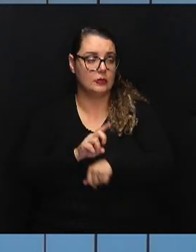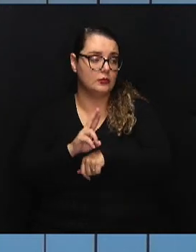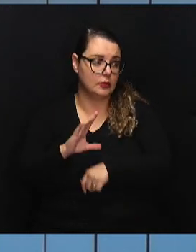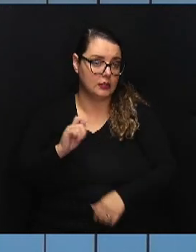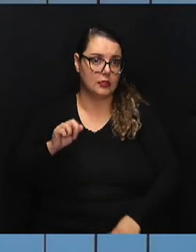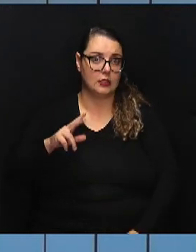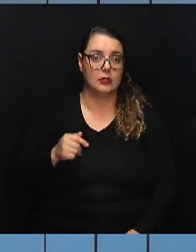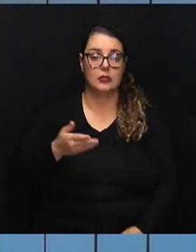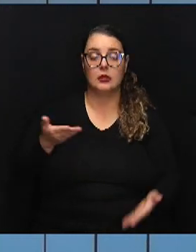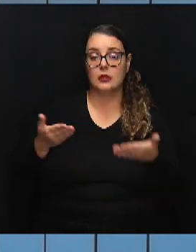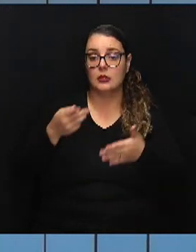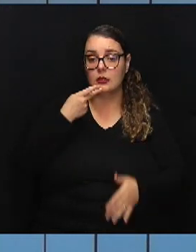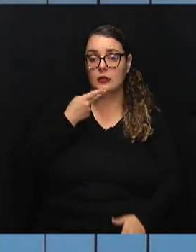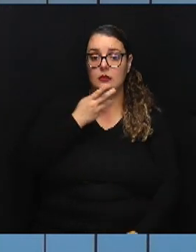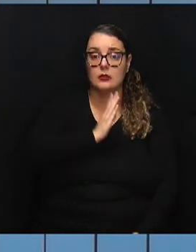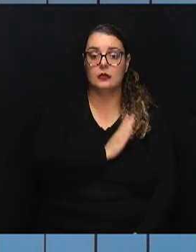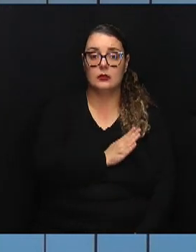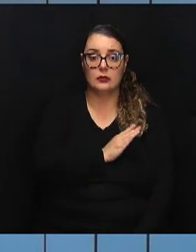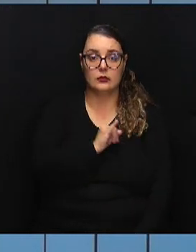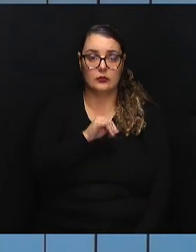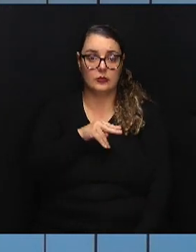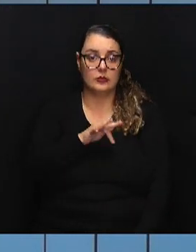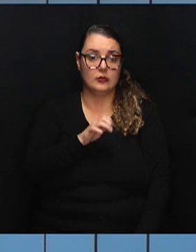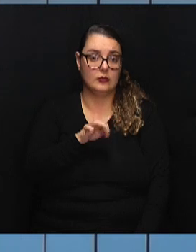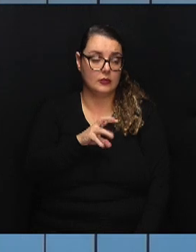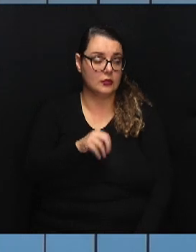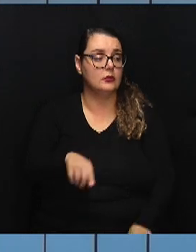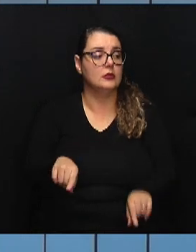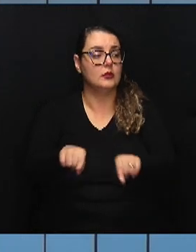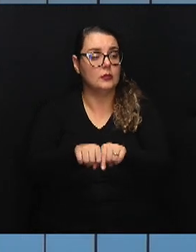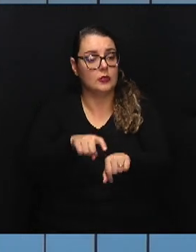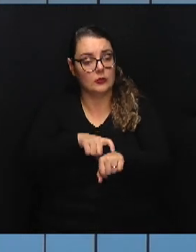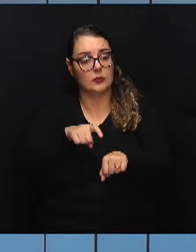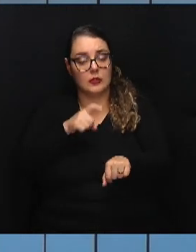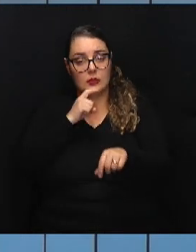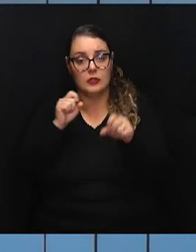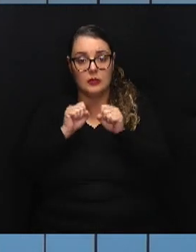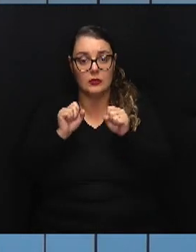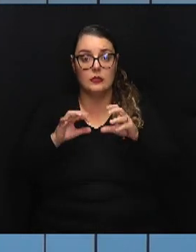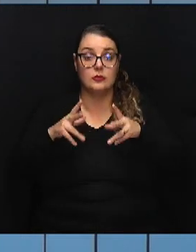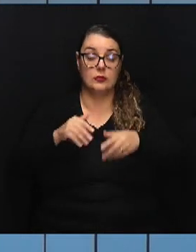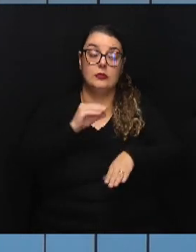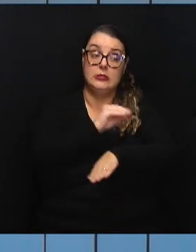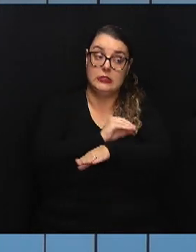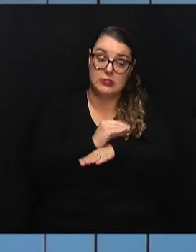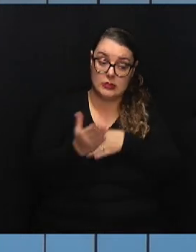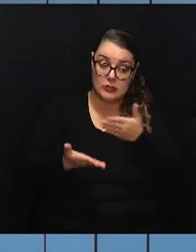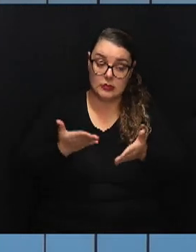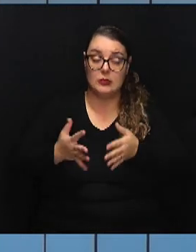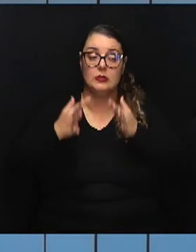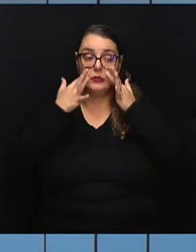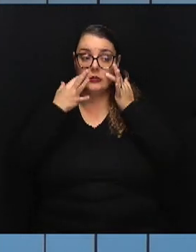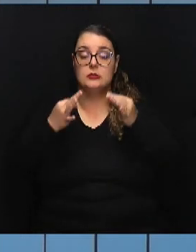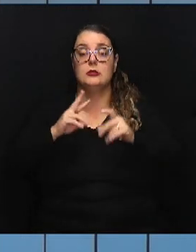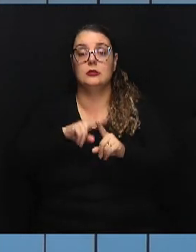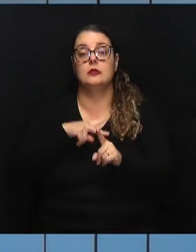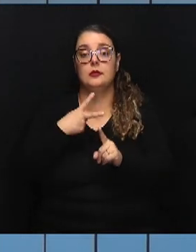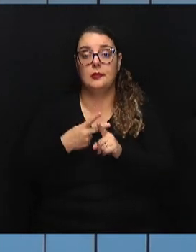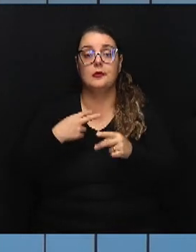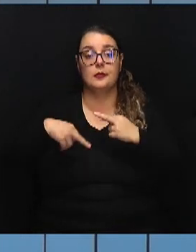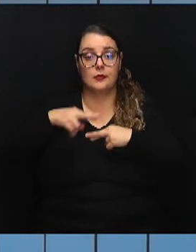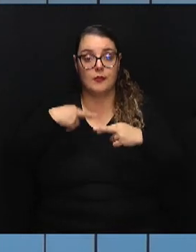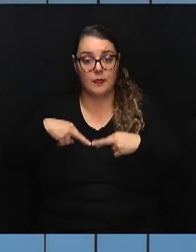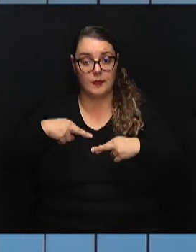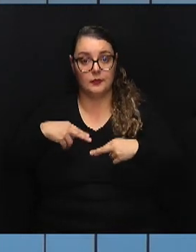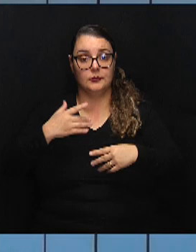sobre o infarto, que no período de inverno também exige todo esse cuidado, essa atenção redobrada com relação